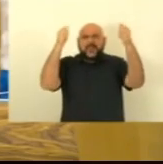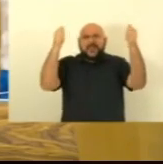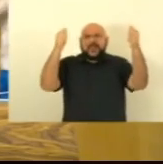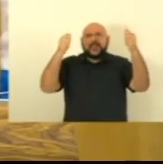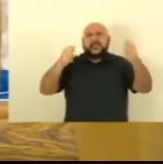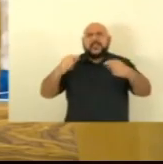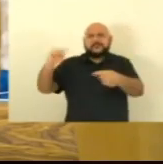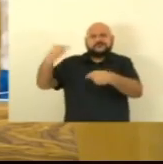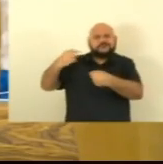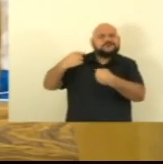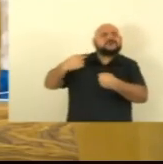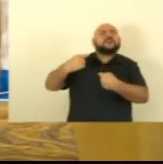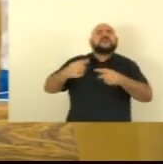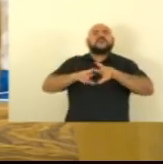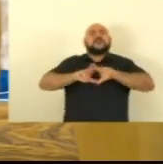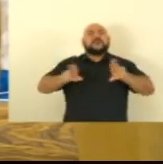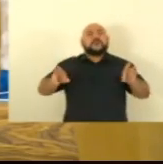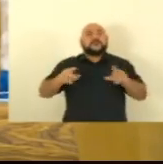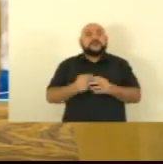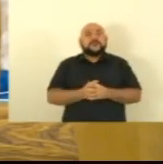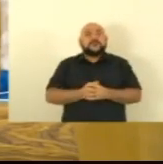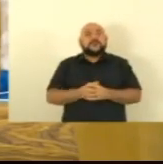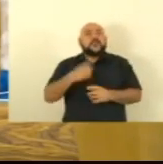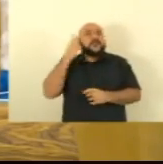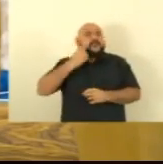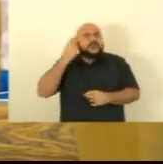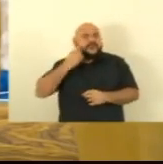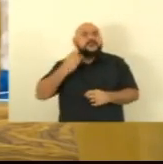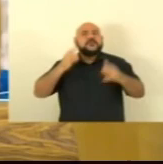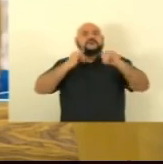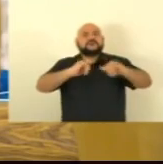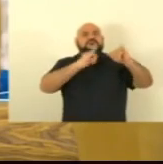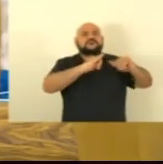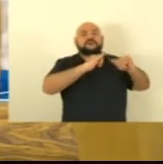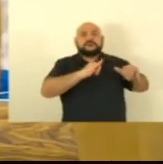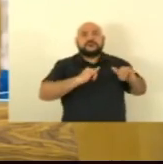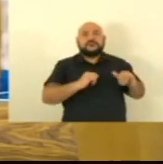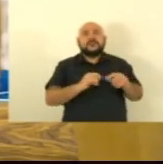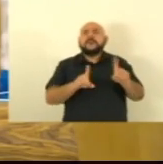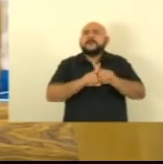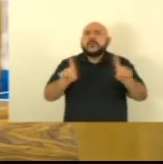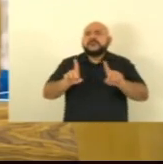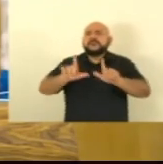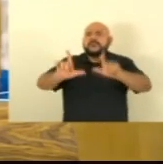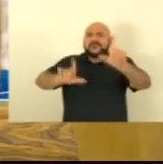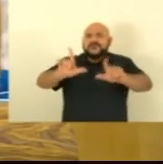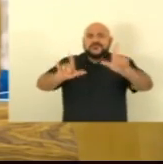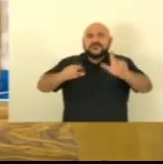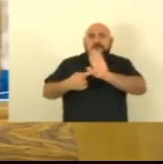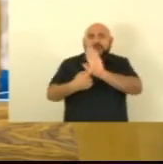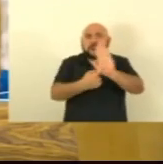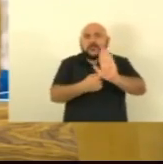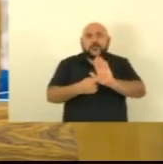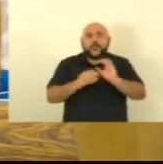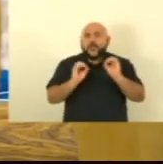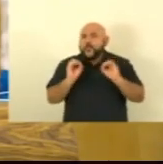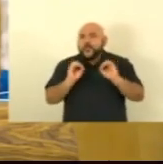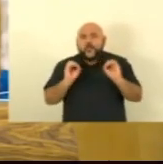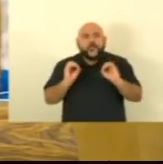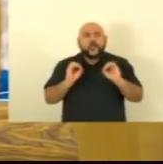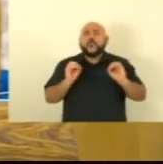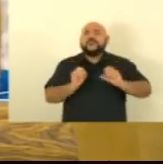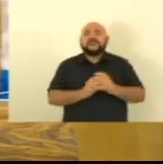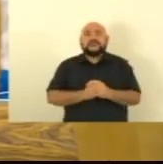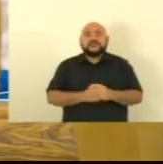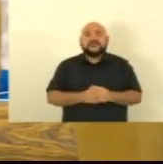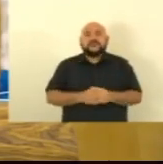falou nada. Os deputados aqui repercutiram esse absurdo, mas não saiu em um veículo de imprensa. Ninguém falou, ninguém se manifestou